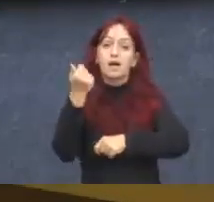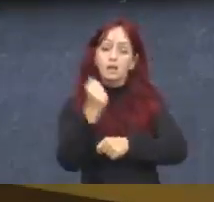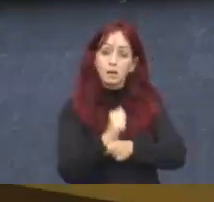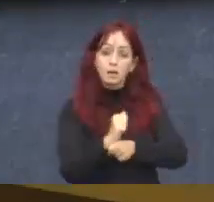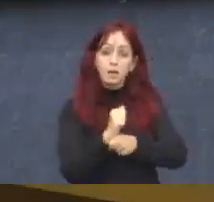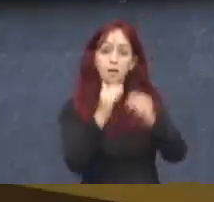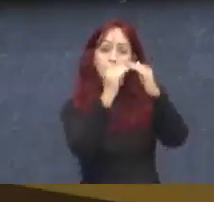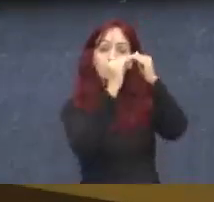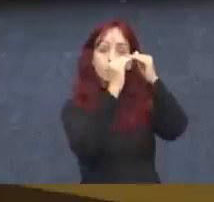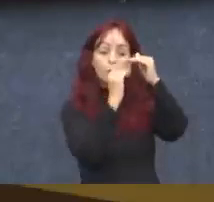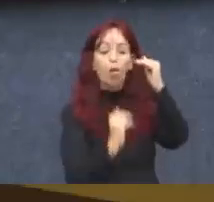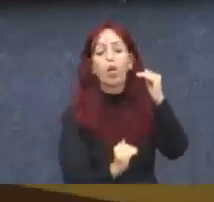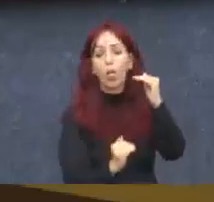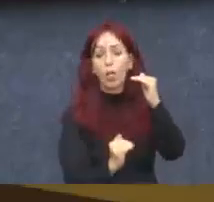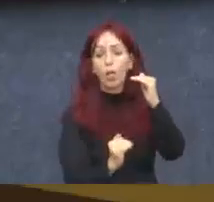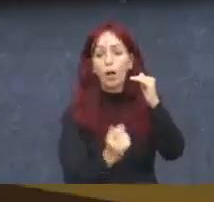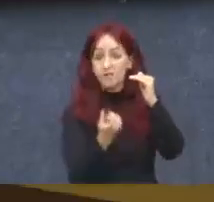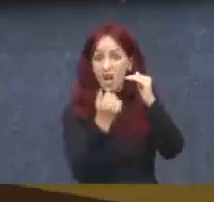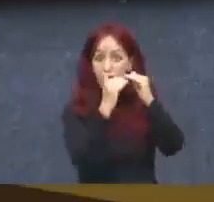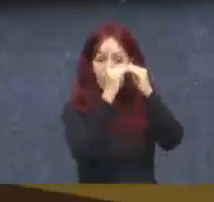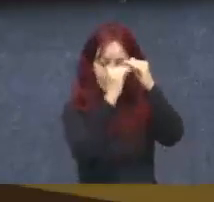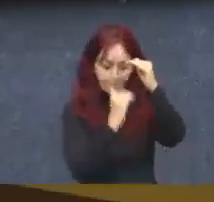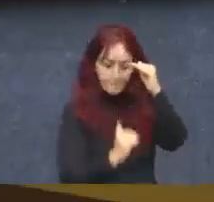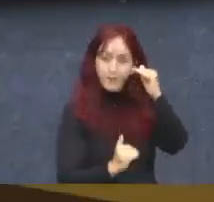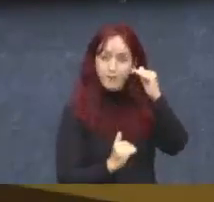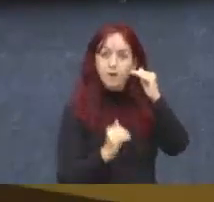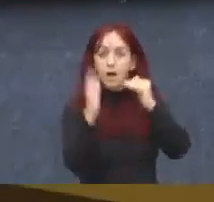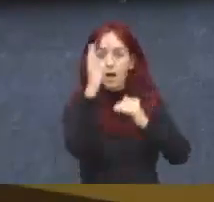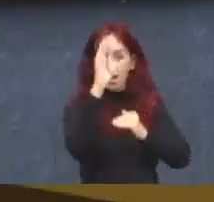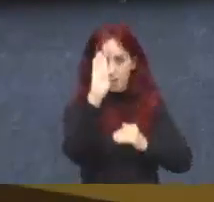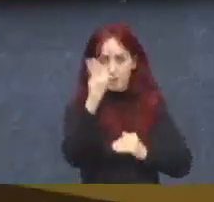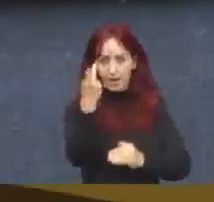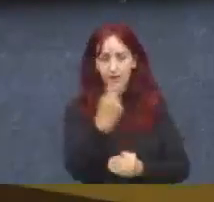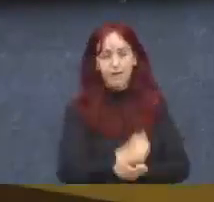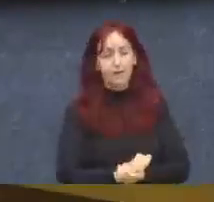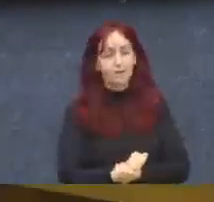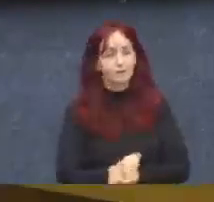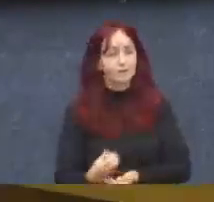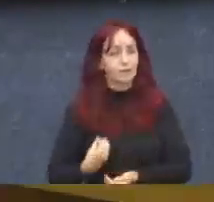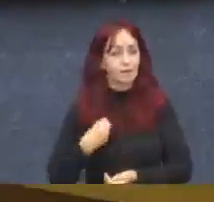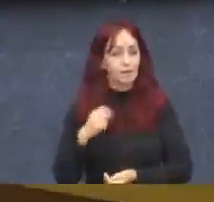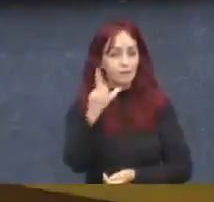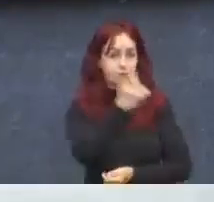preço em Belo Horizonte. Então vamos fazer o L para comer picanha e ser feliz. Viva Lula!